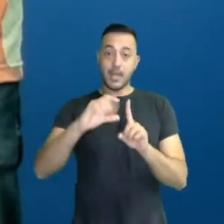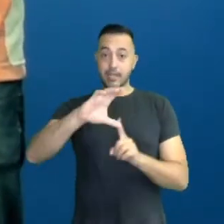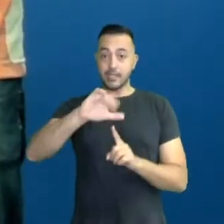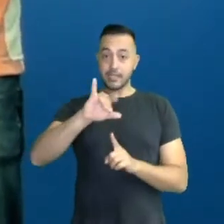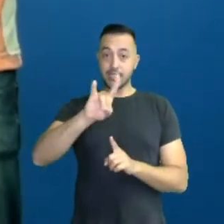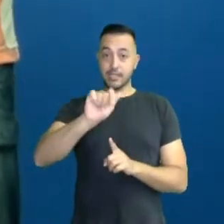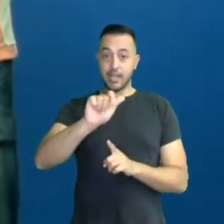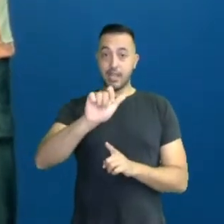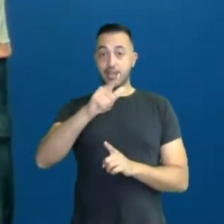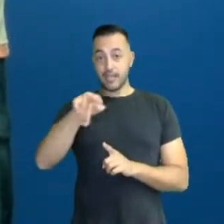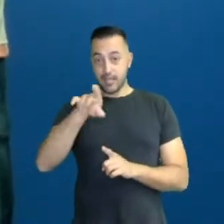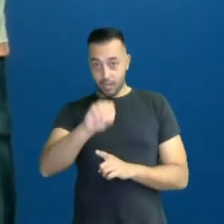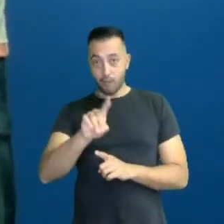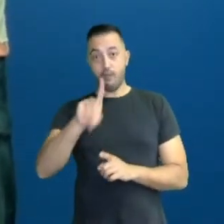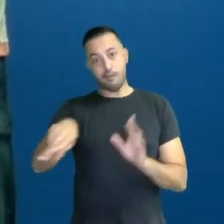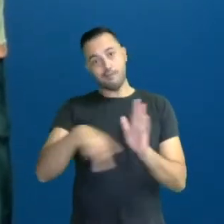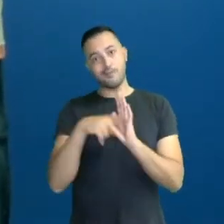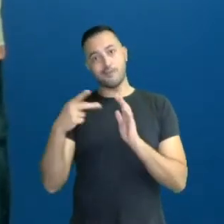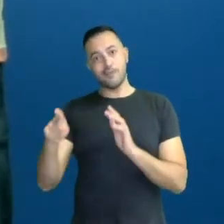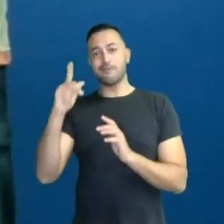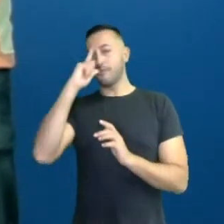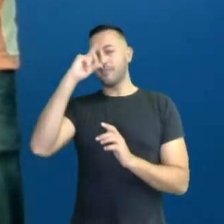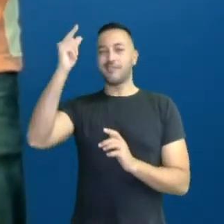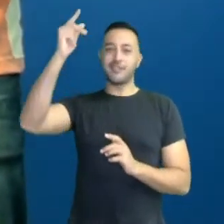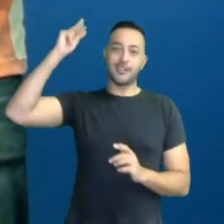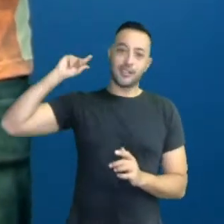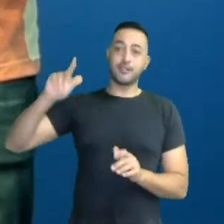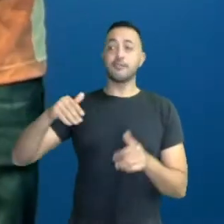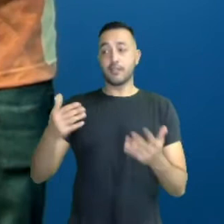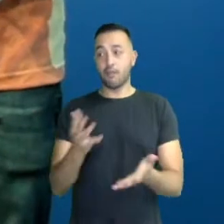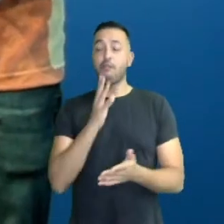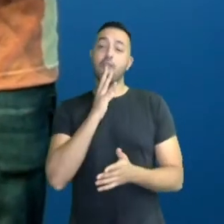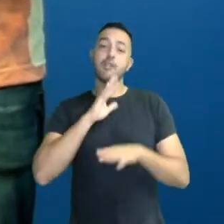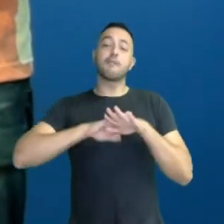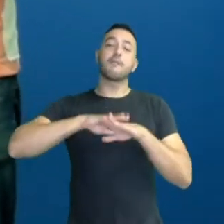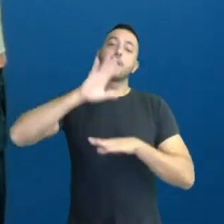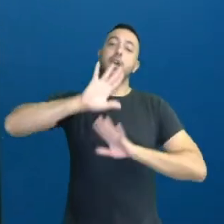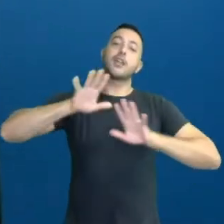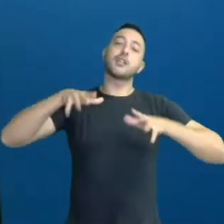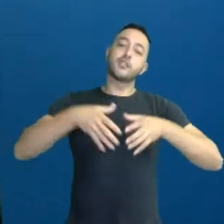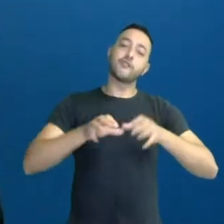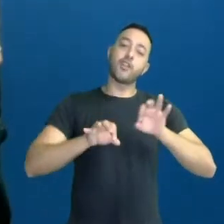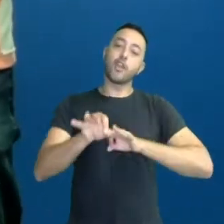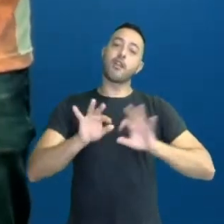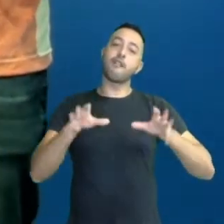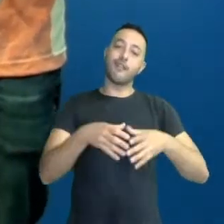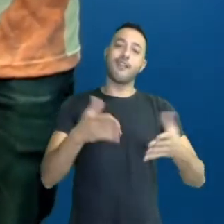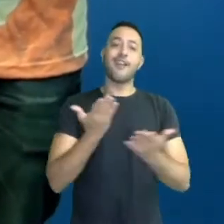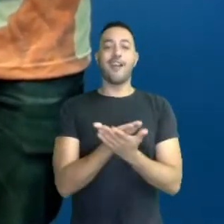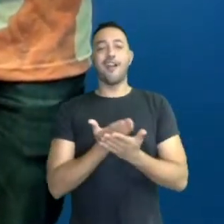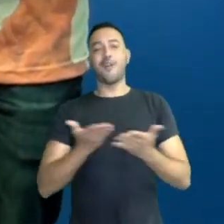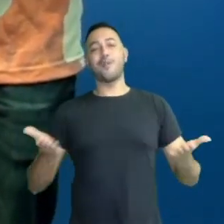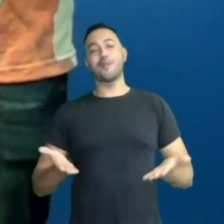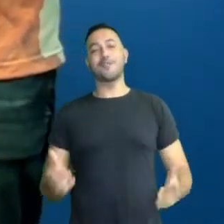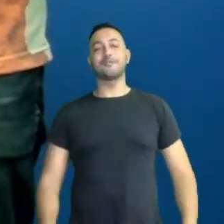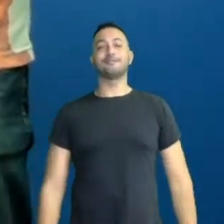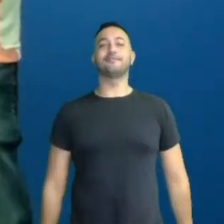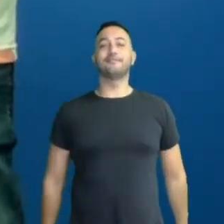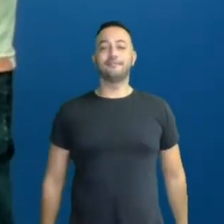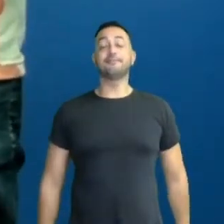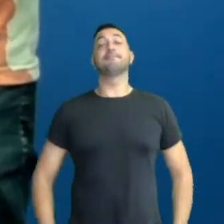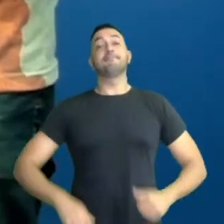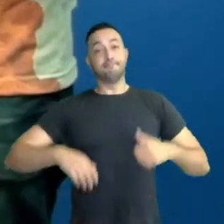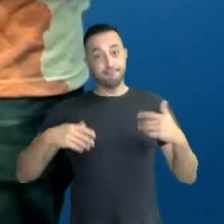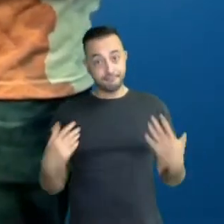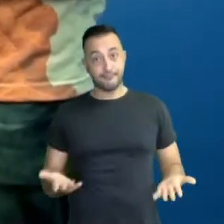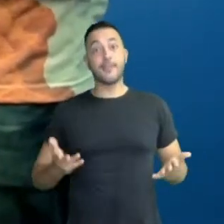que vem lá da Grécia Antiga. E a gente vai conhecer um pouquinho mais dessa civilização na aula de hoje.